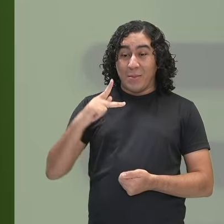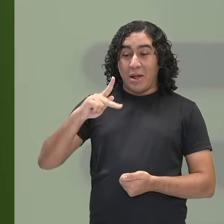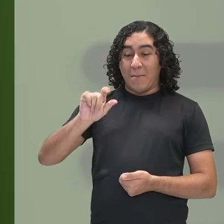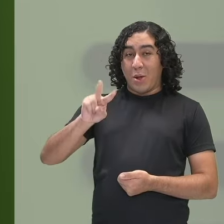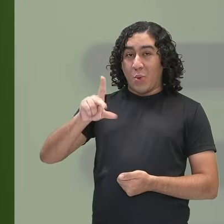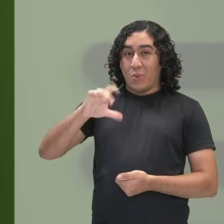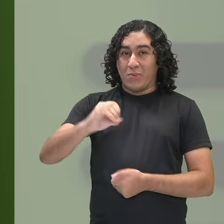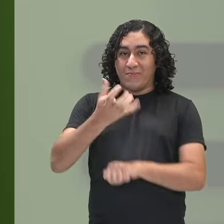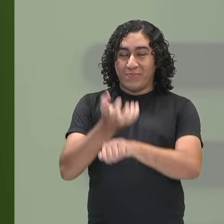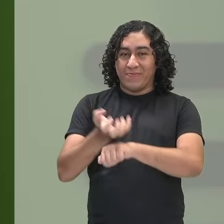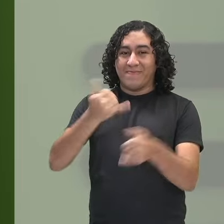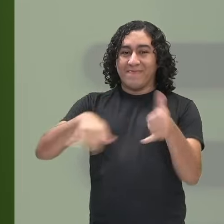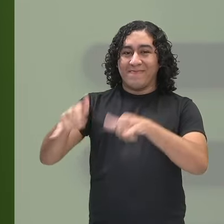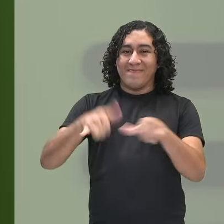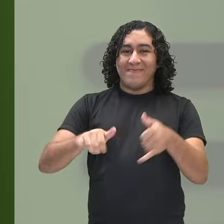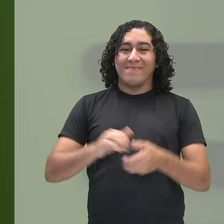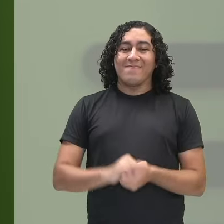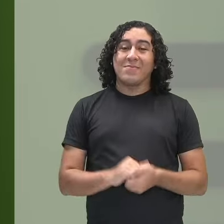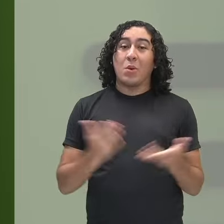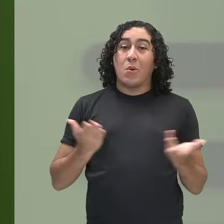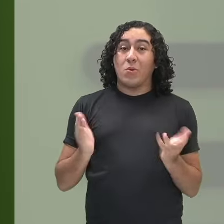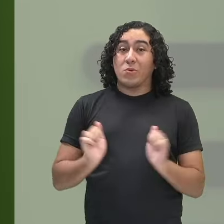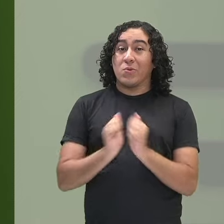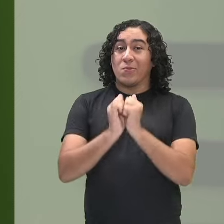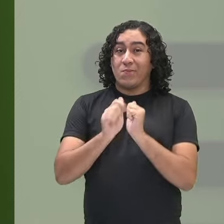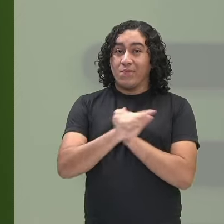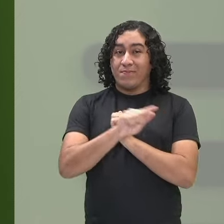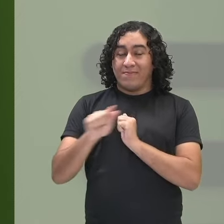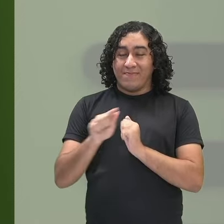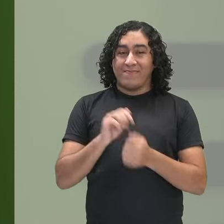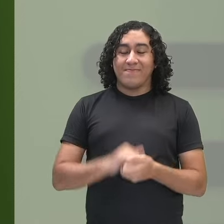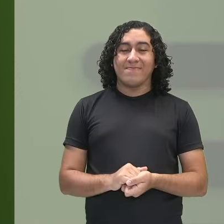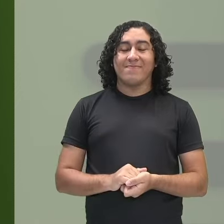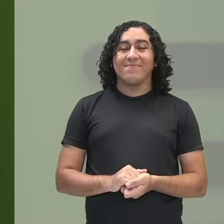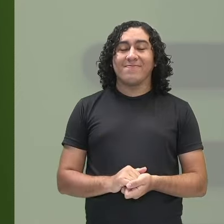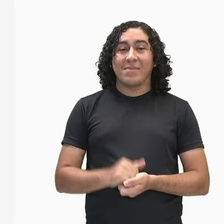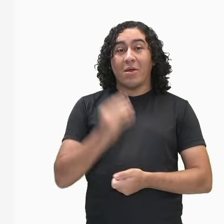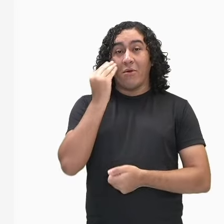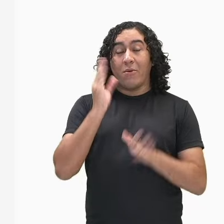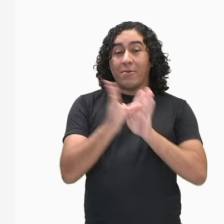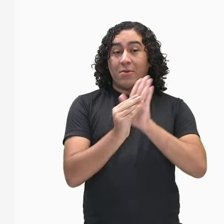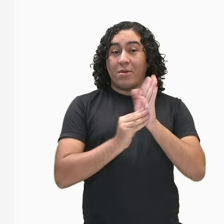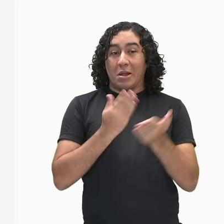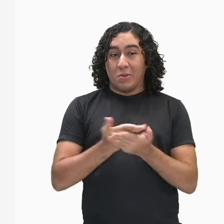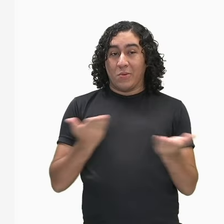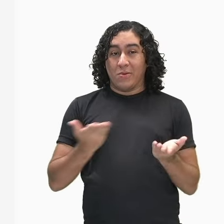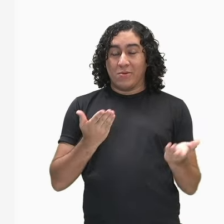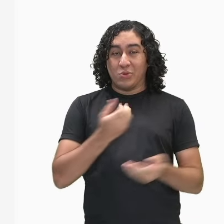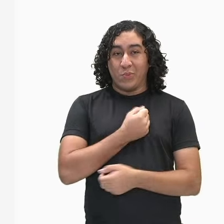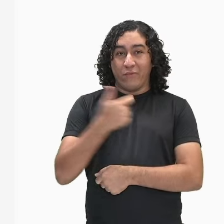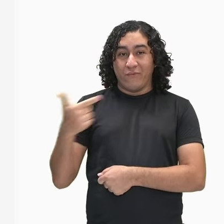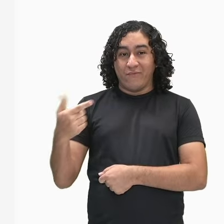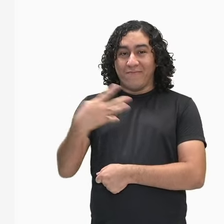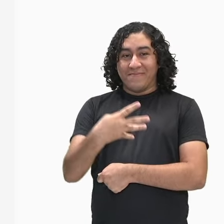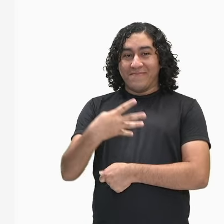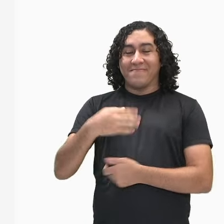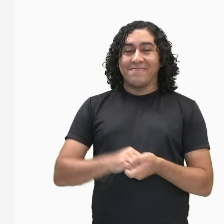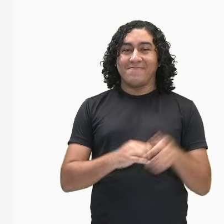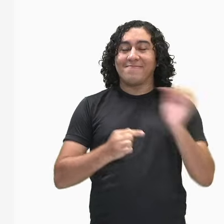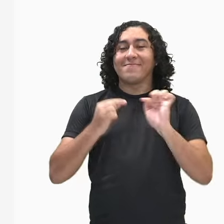de Química e vou estar aqui com vocês. Então vamos ver qual é a aula de hoje. Aula 24, objetos